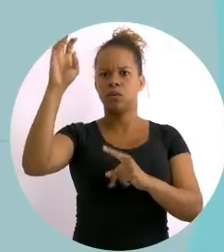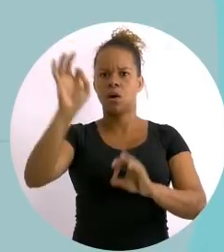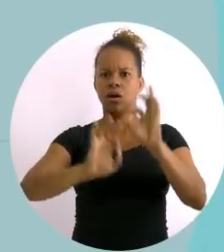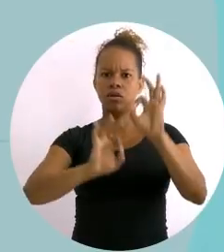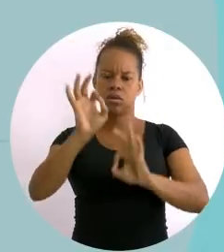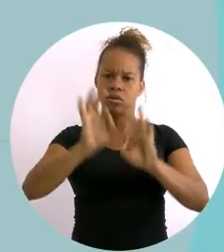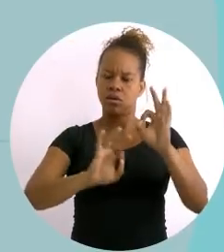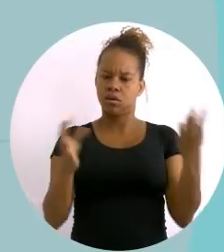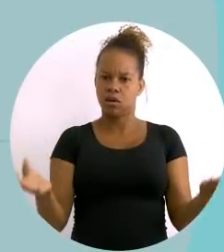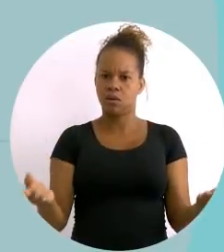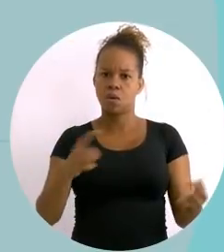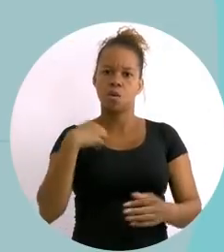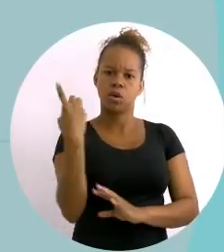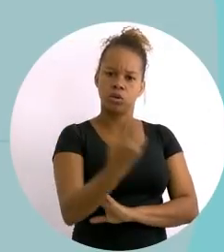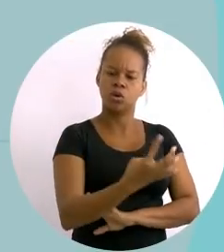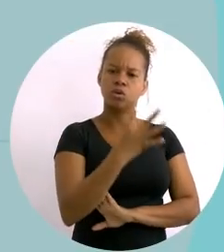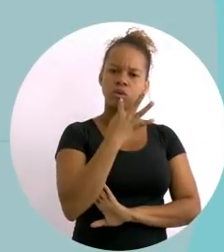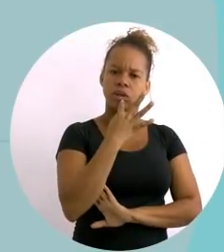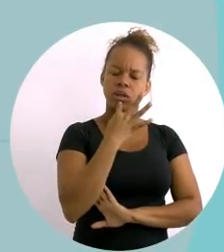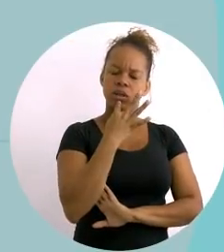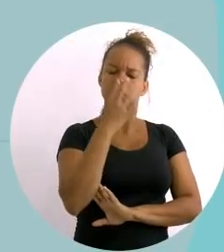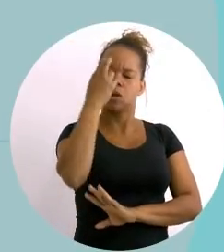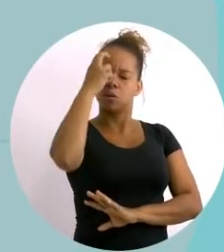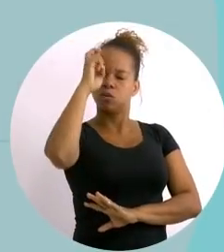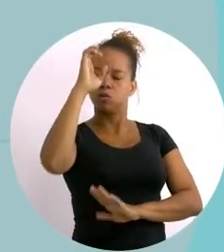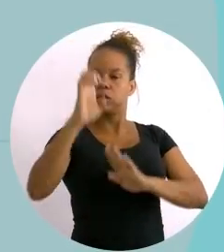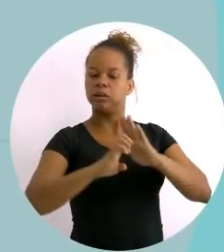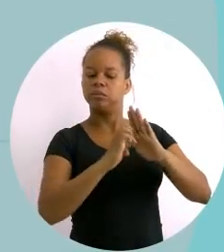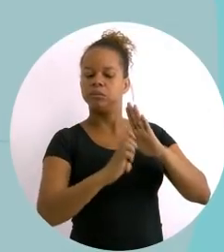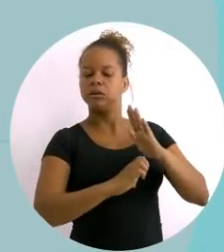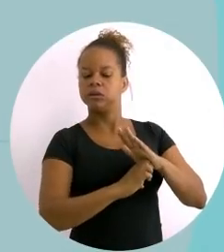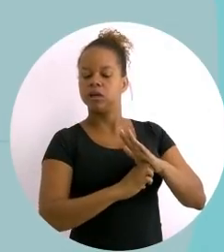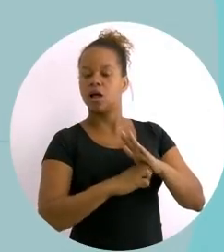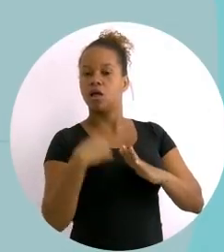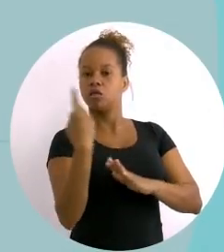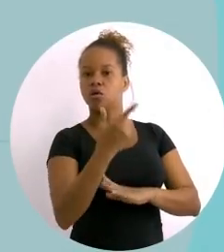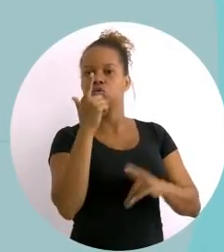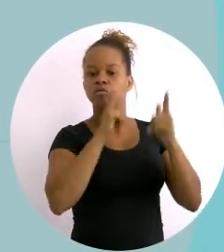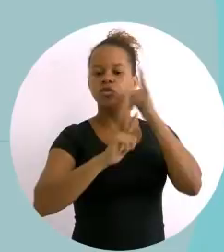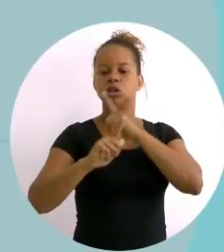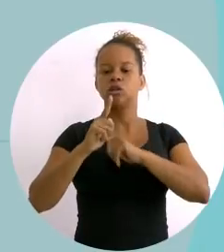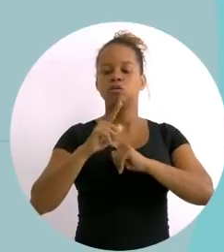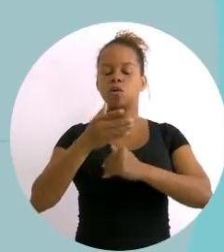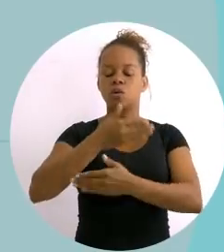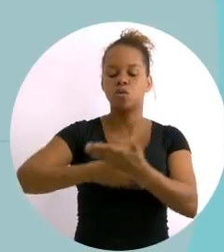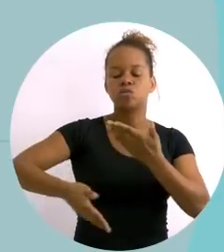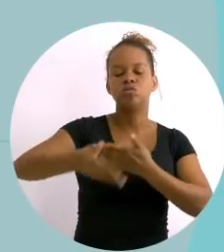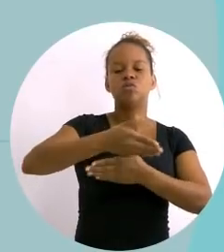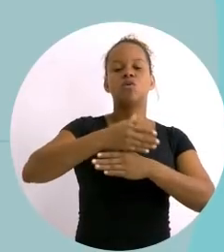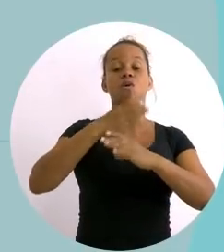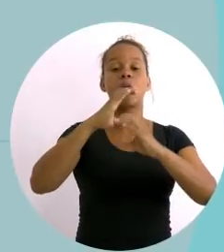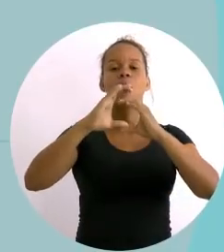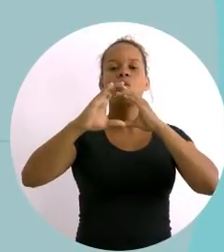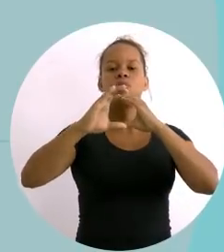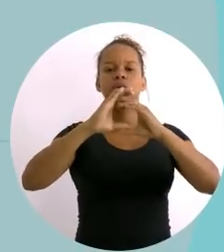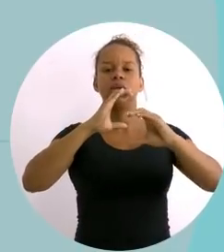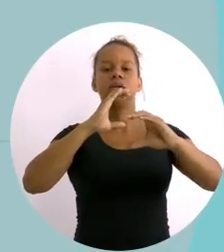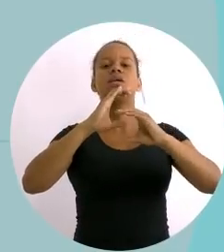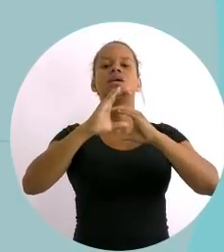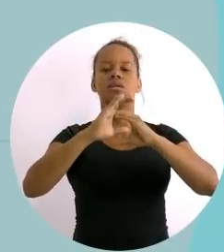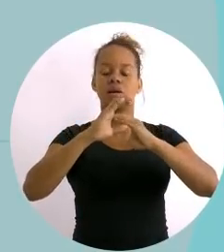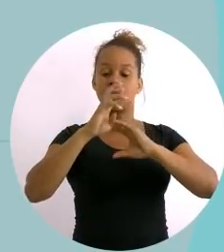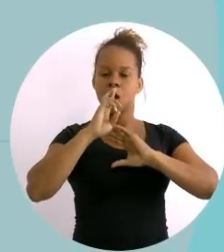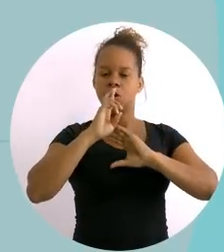organizacional. Quando nós conhecemos a cultura da empresa, nós conseguimos construir uma comunicação que consegue alcançar